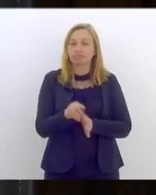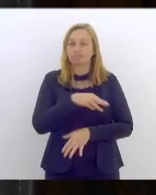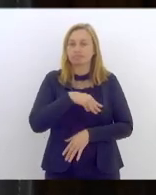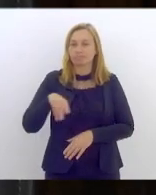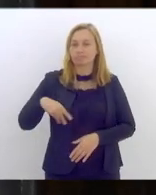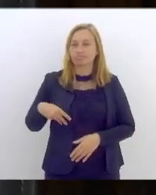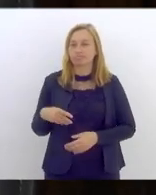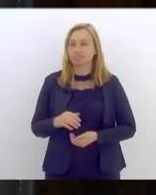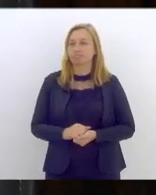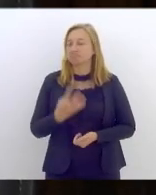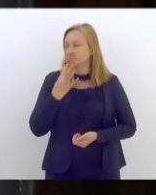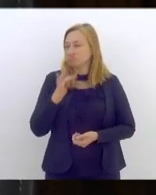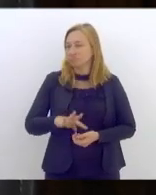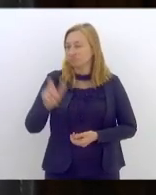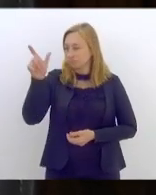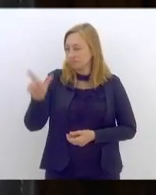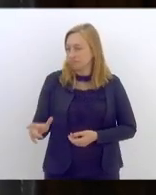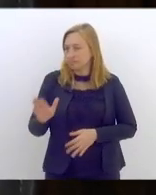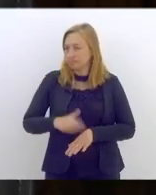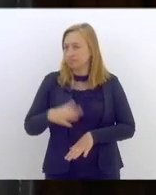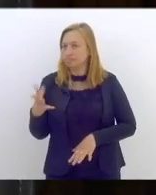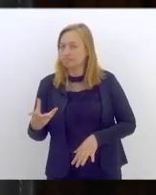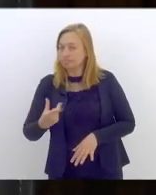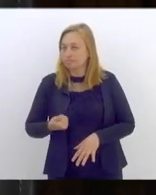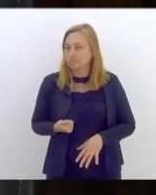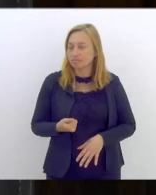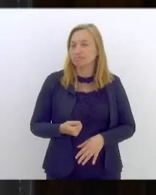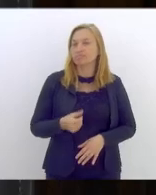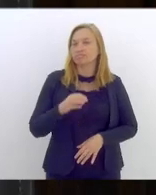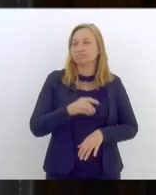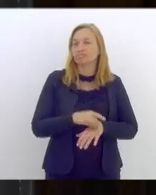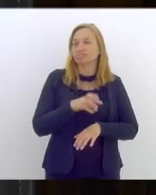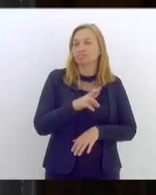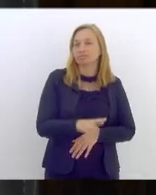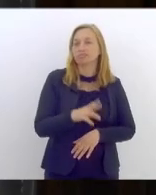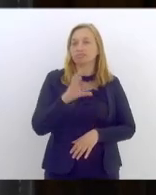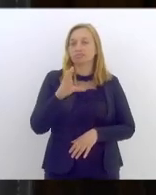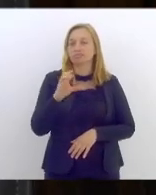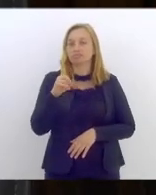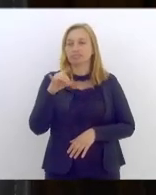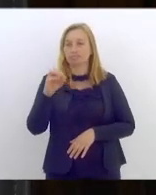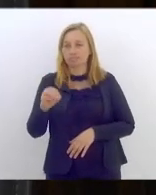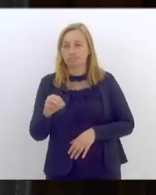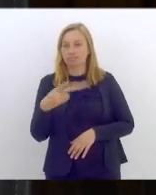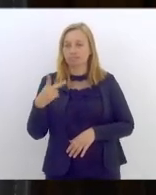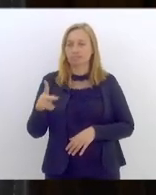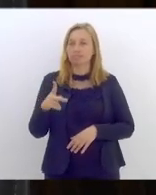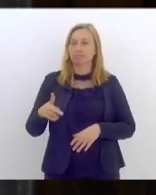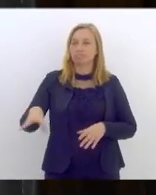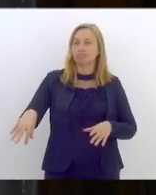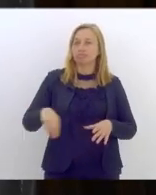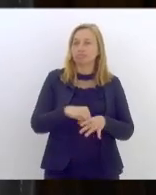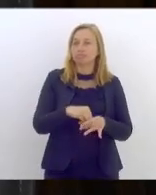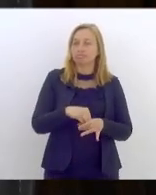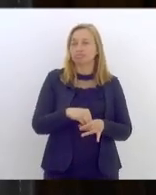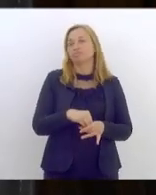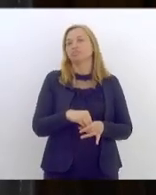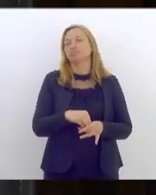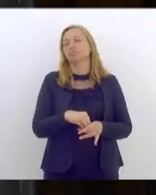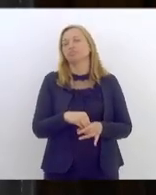conheço uma pessoa mais adequada Dr Cláudio no seu ingresso no Ministério Público